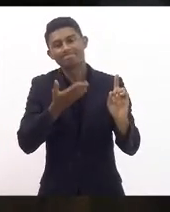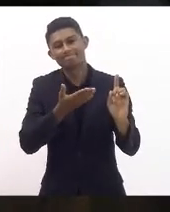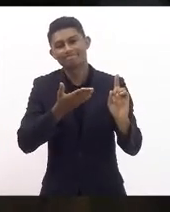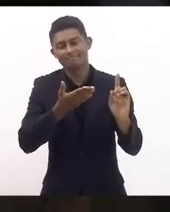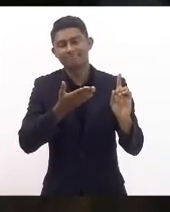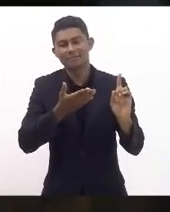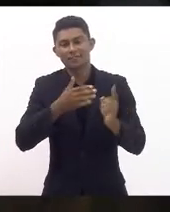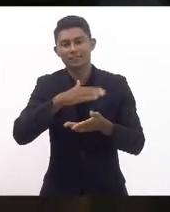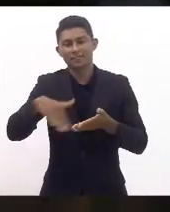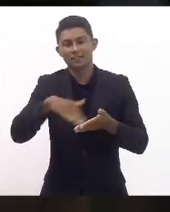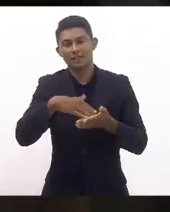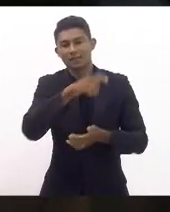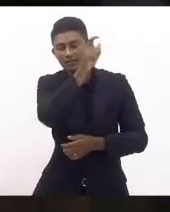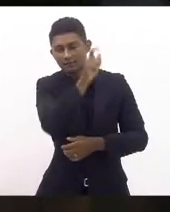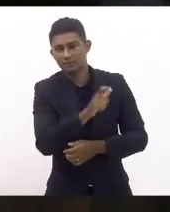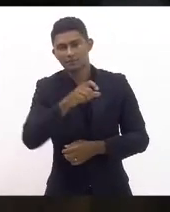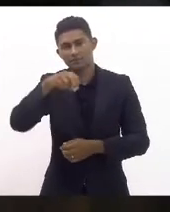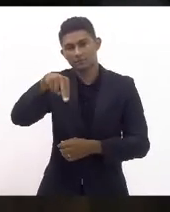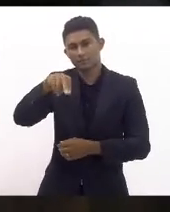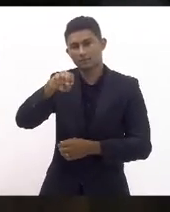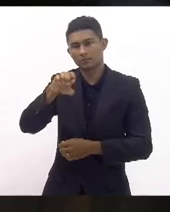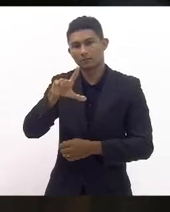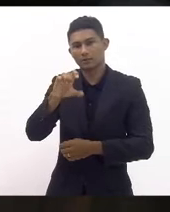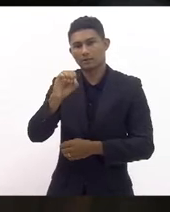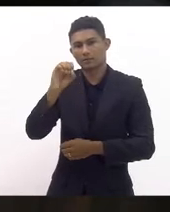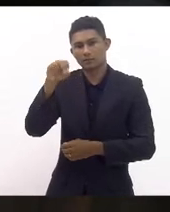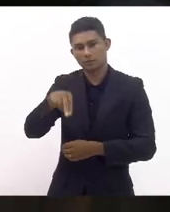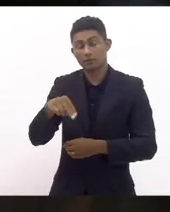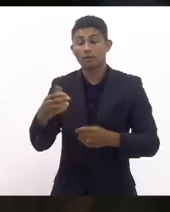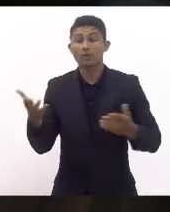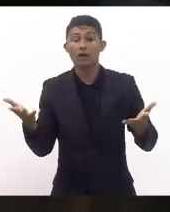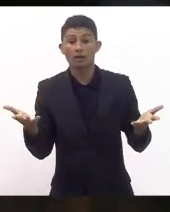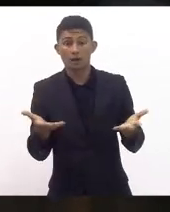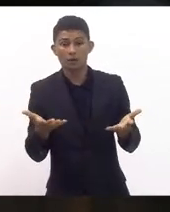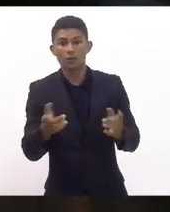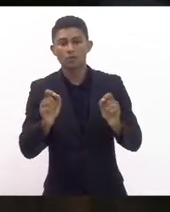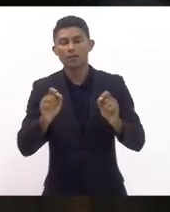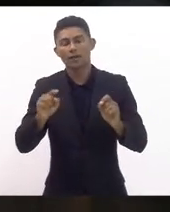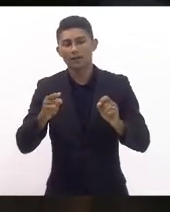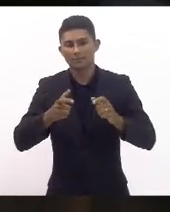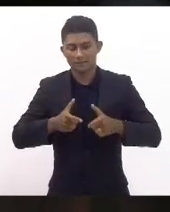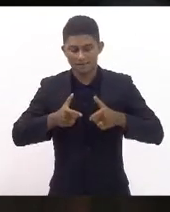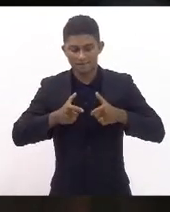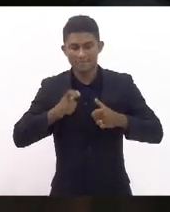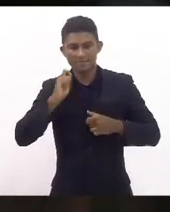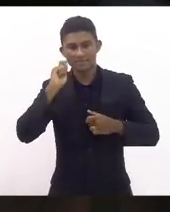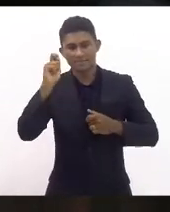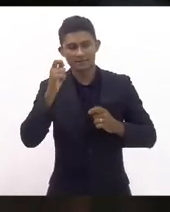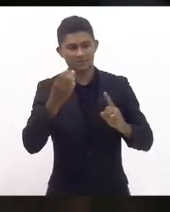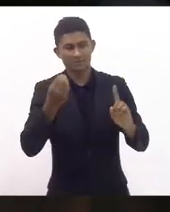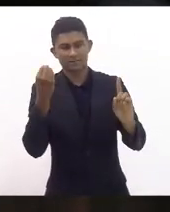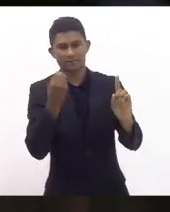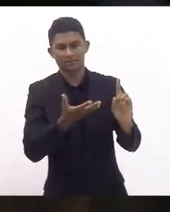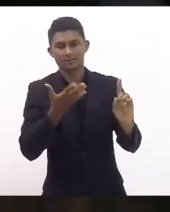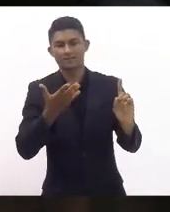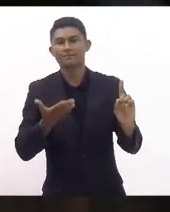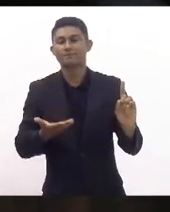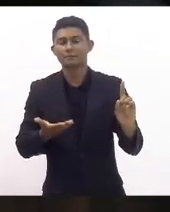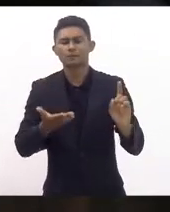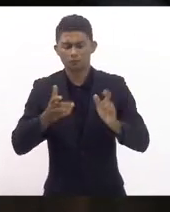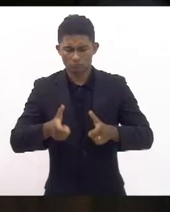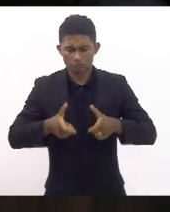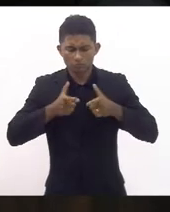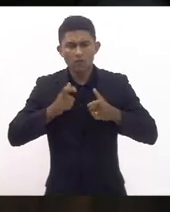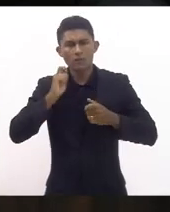Nelson Rocha. E agora é chegado o momento da medalha Tiradentes, a mais alta